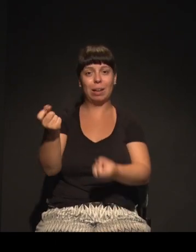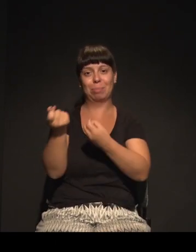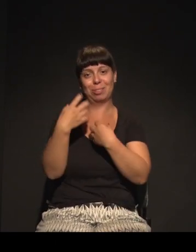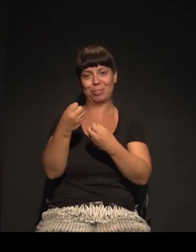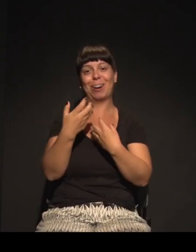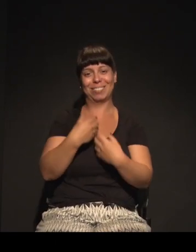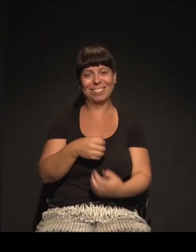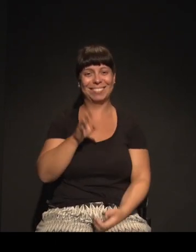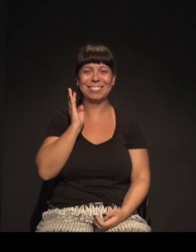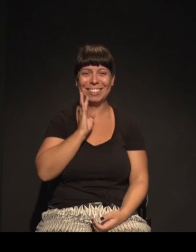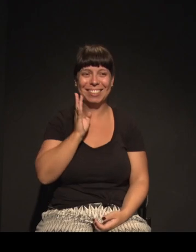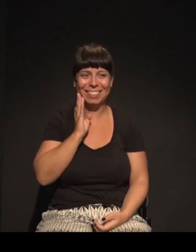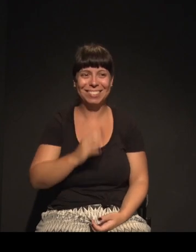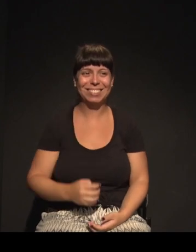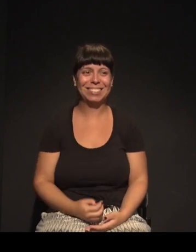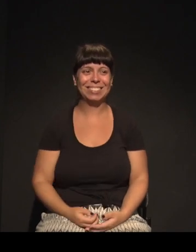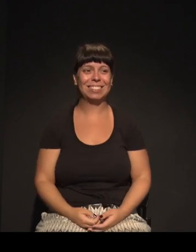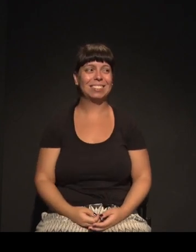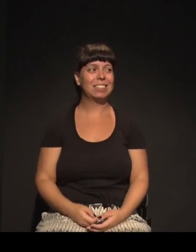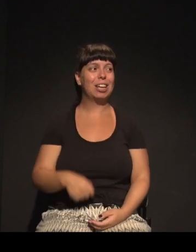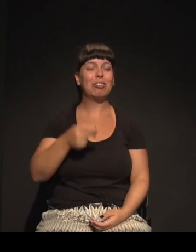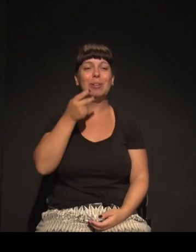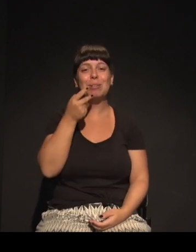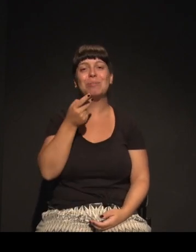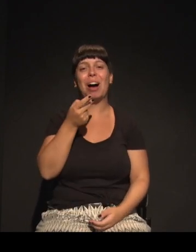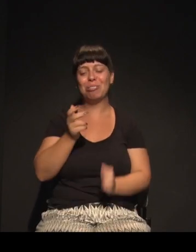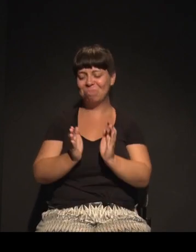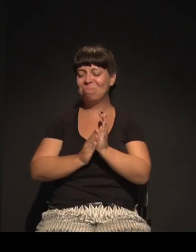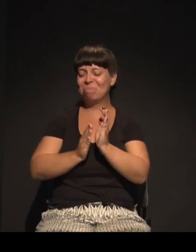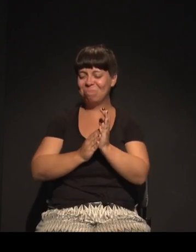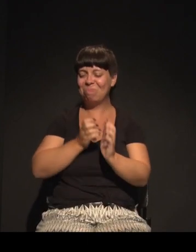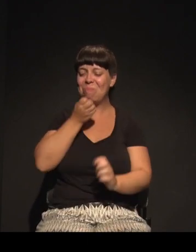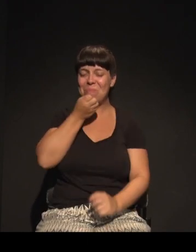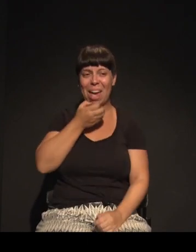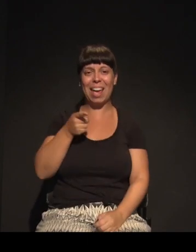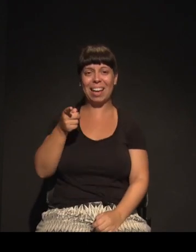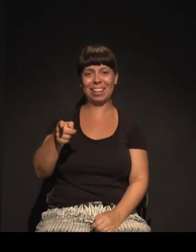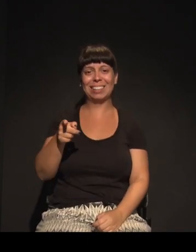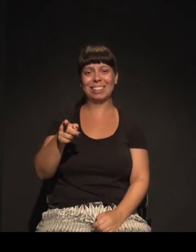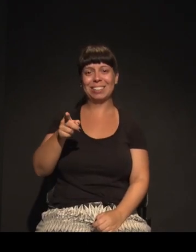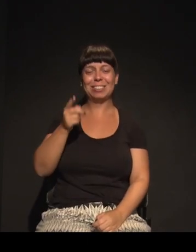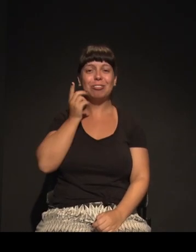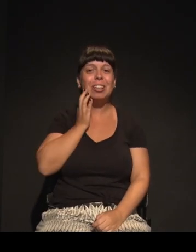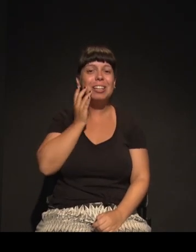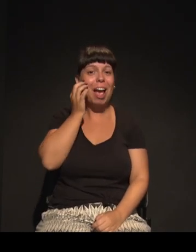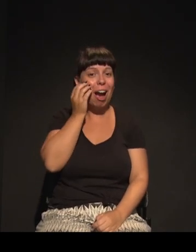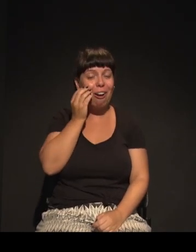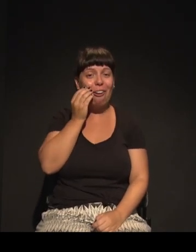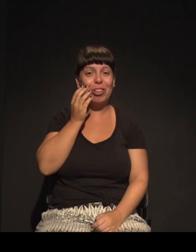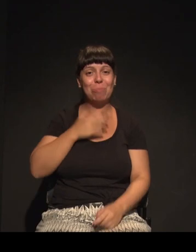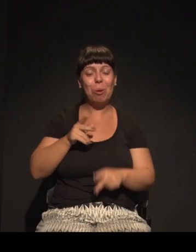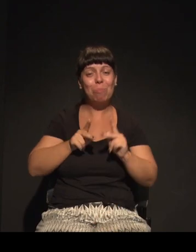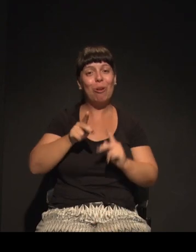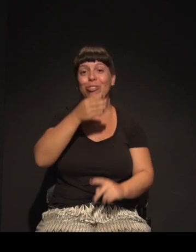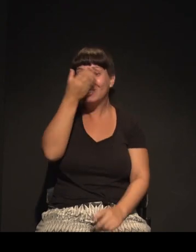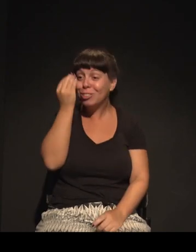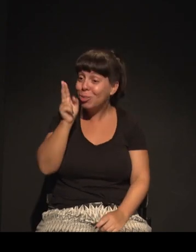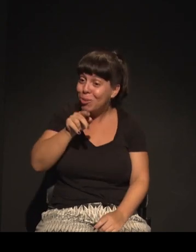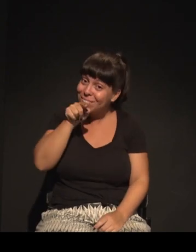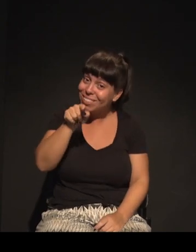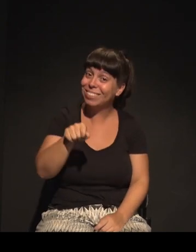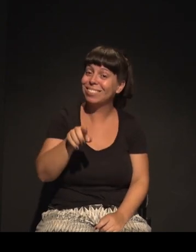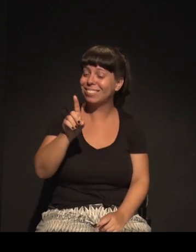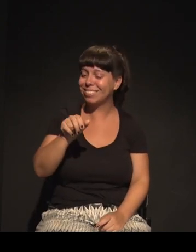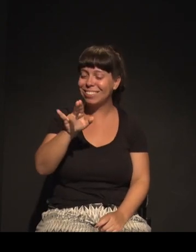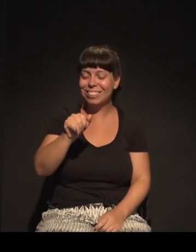eu sempre falo bem né do daniel sempre fala pro meu povo nunca esqueci de você daniel de vez em quando eu lembro nem falo nossa sã